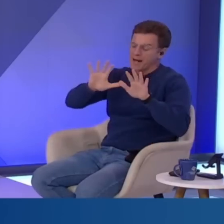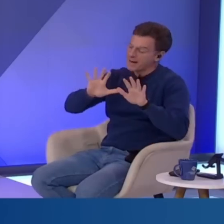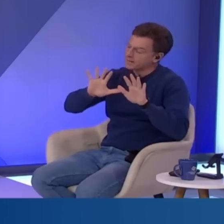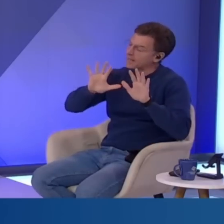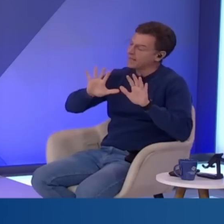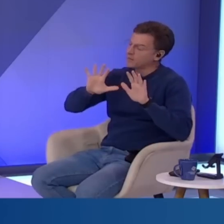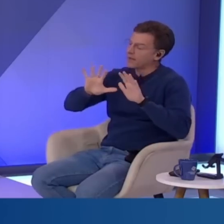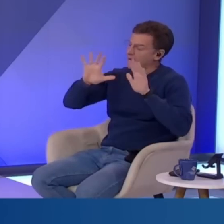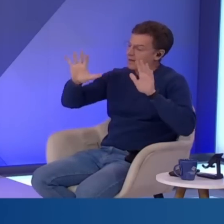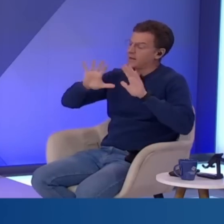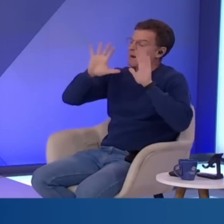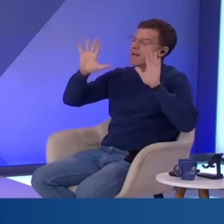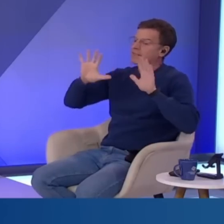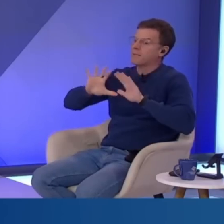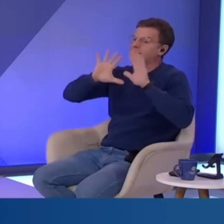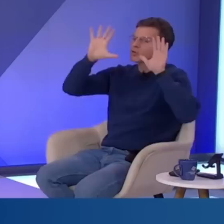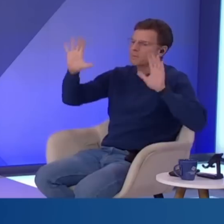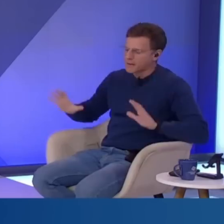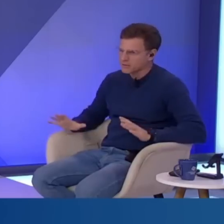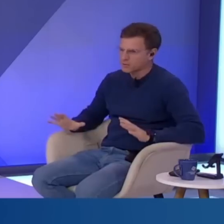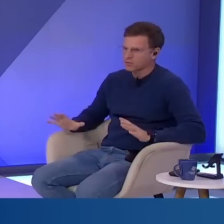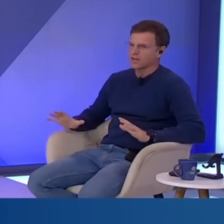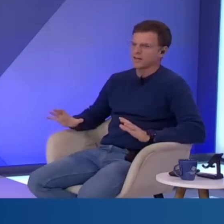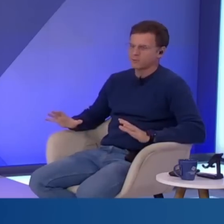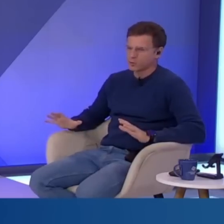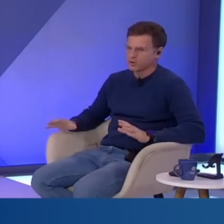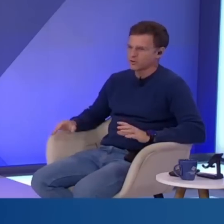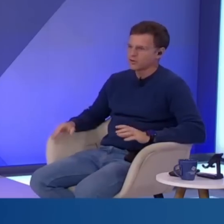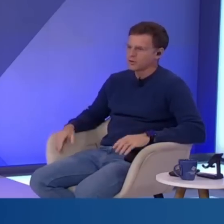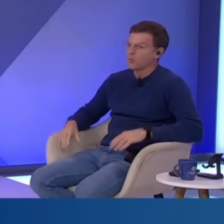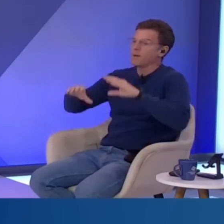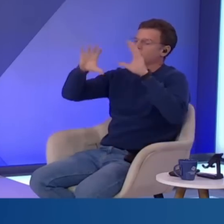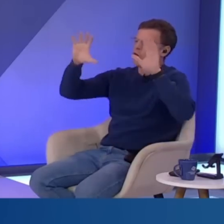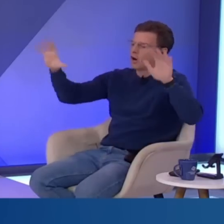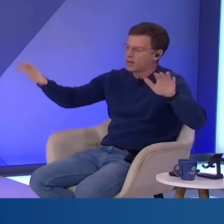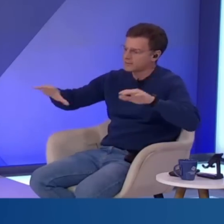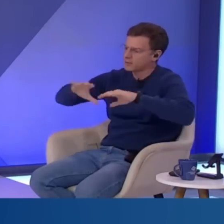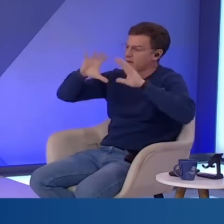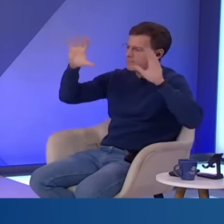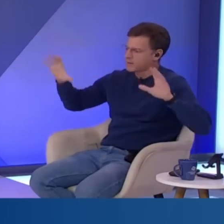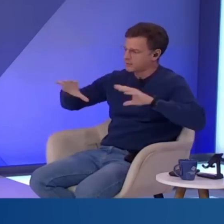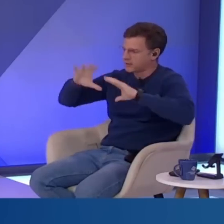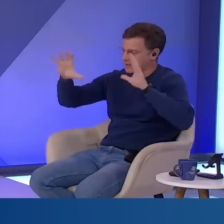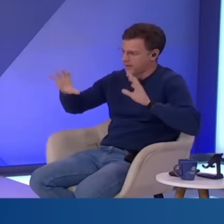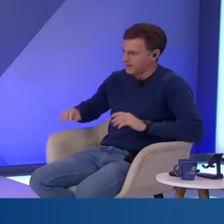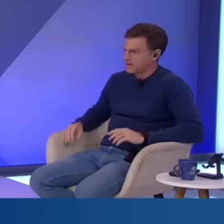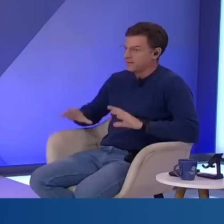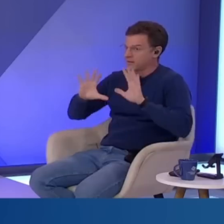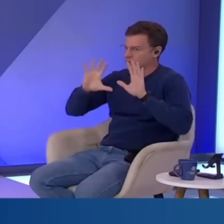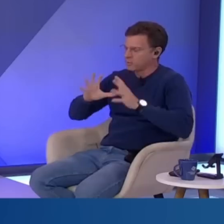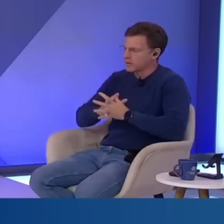Se prepara que tem. Em breve tem mais surpresa com Juliane Furno, com Pedro Rossi, com amigos